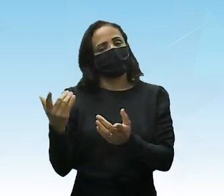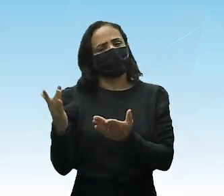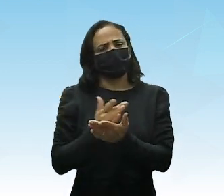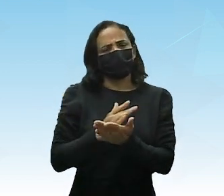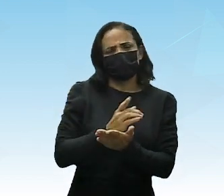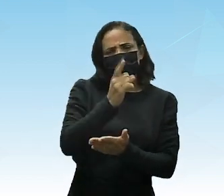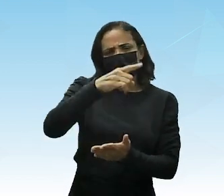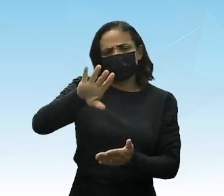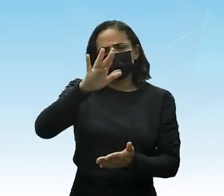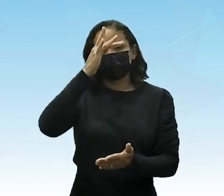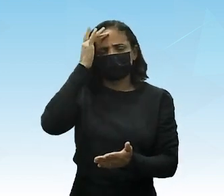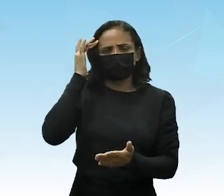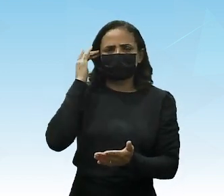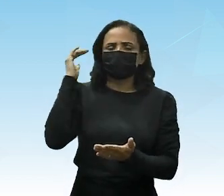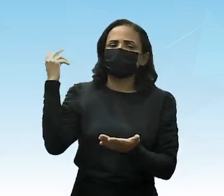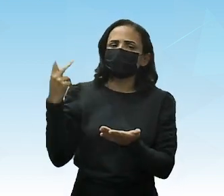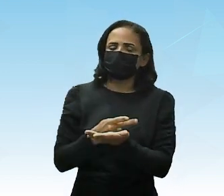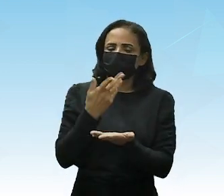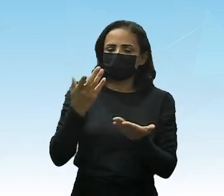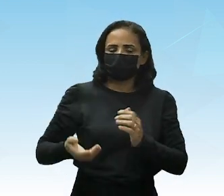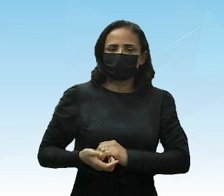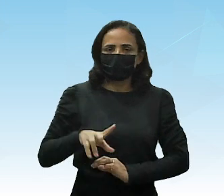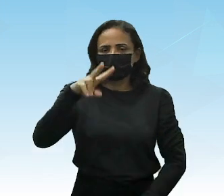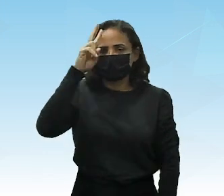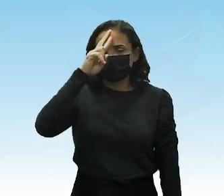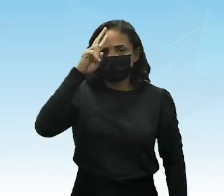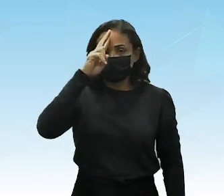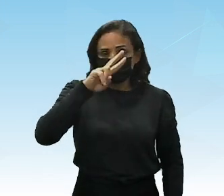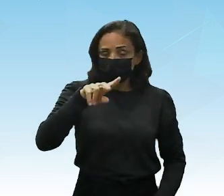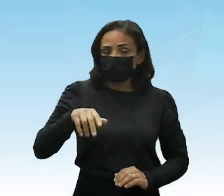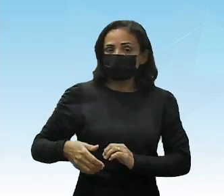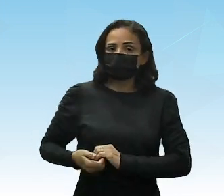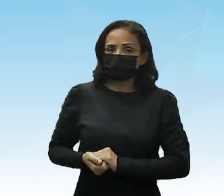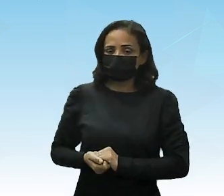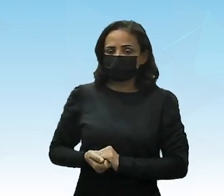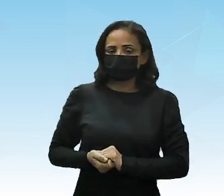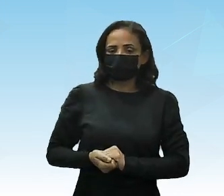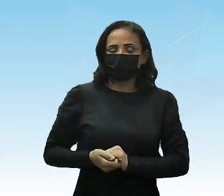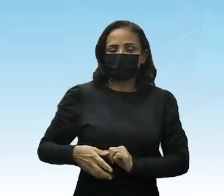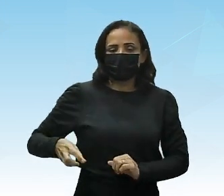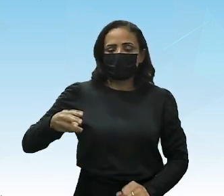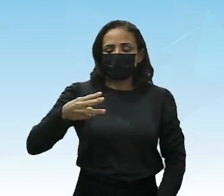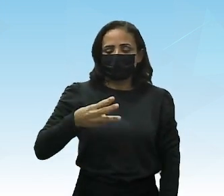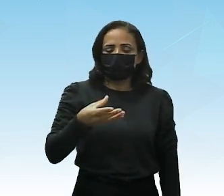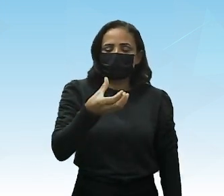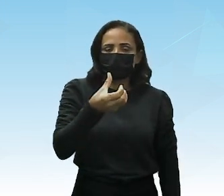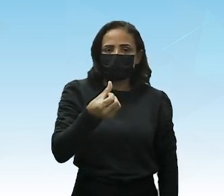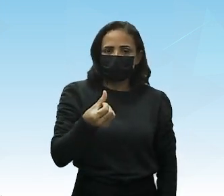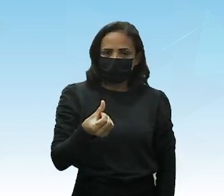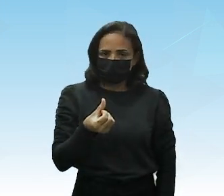vocês já podem ter esquecido isso. Lembrem que durante as 36 semanas da gestação,